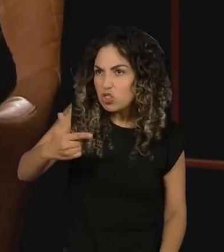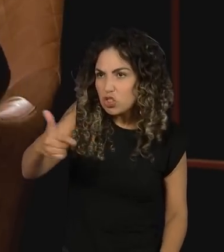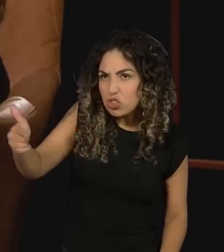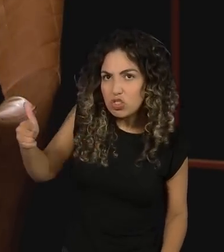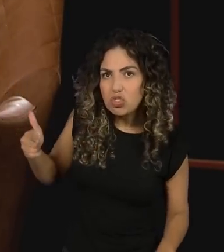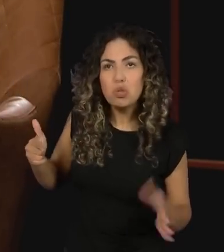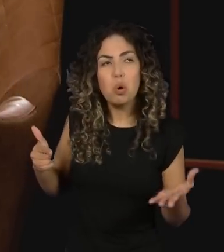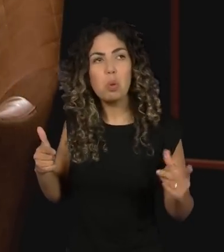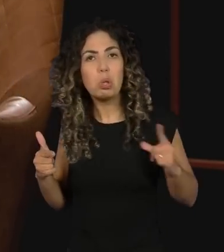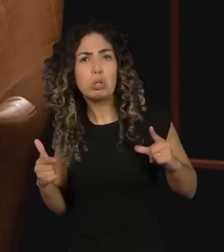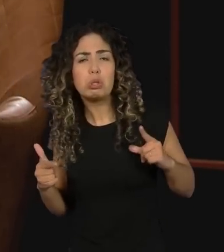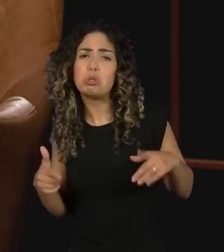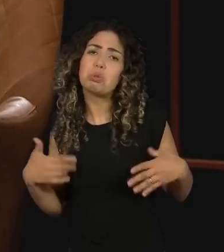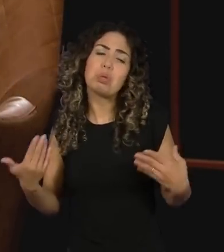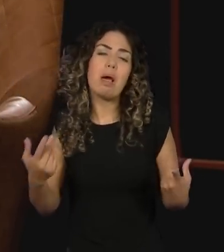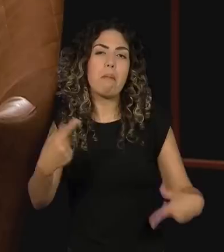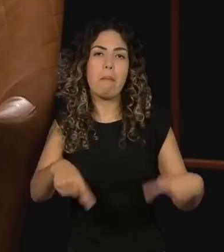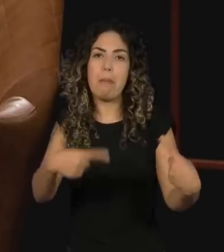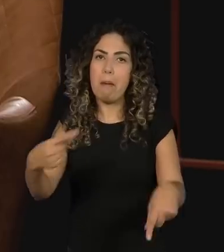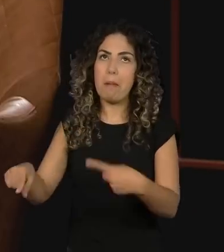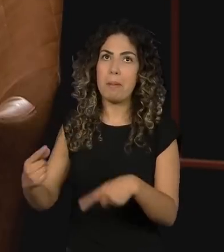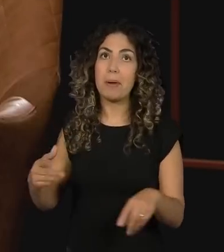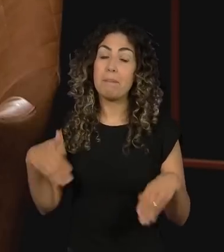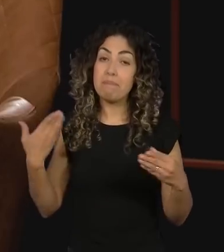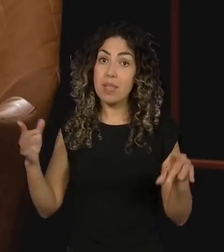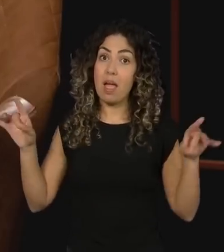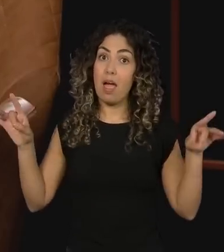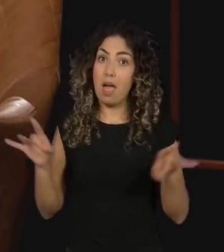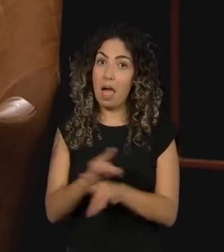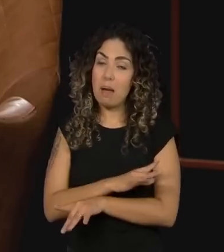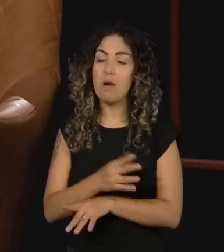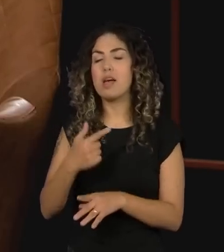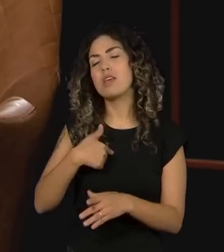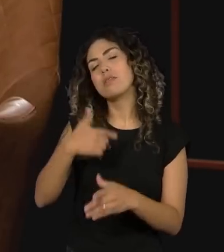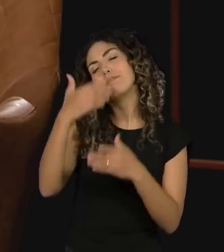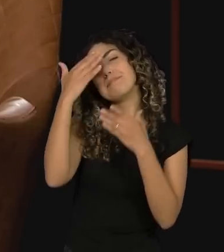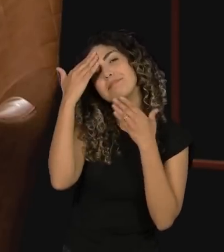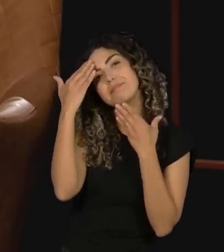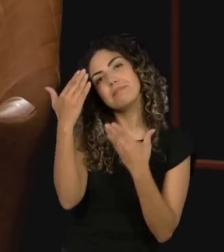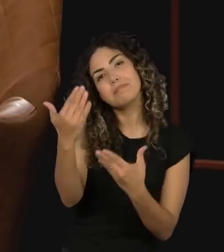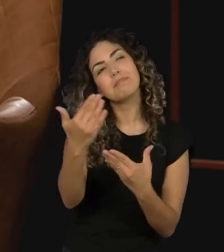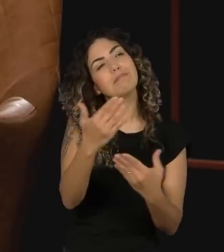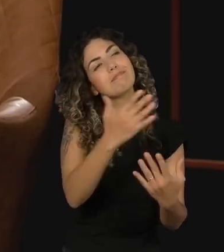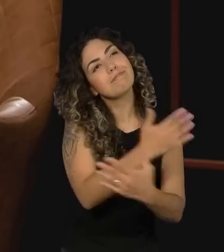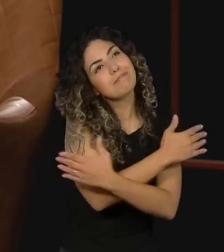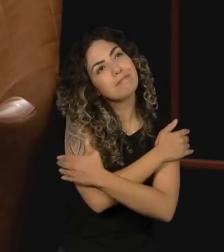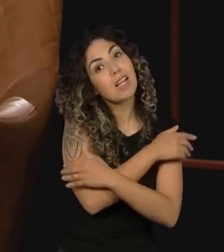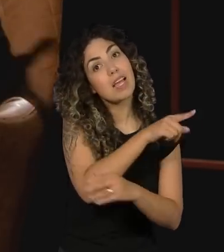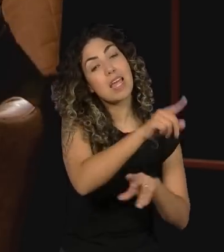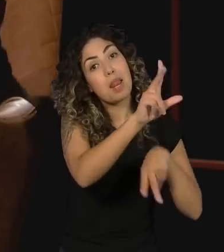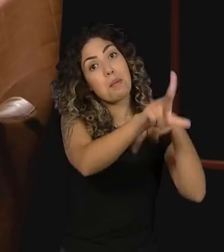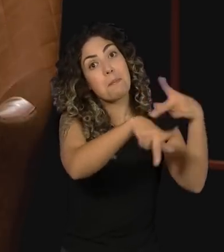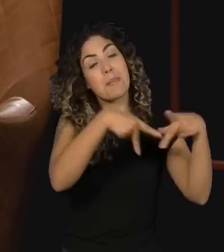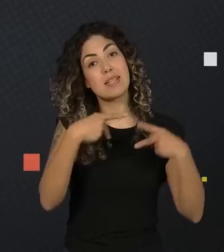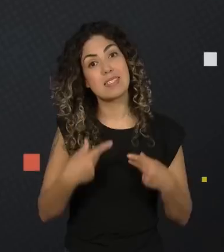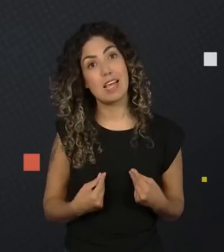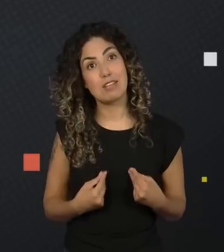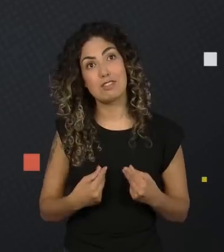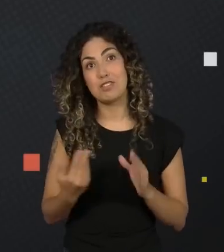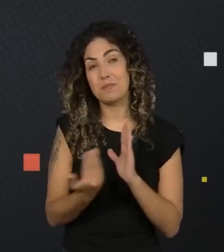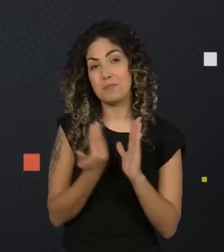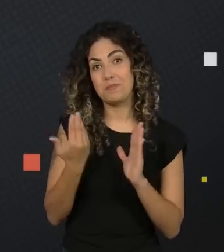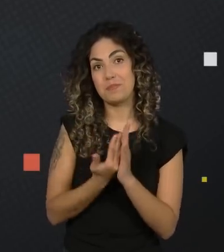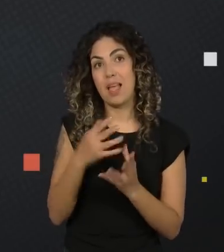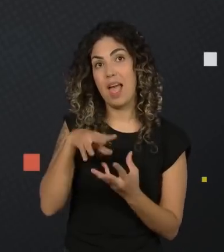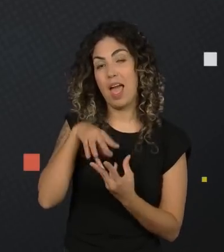foi todo um debate. Quando acabou o programa, eu agradeci imensamente a ele e ele me deu de presente o livro A Alma Imoral.